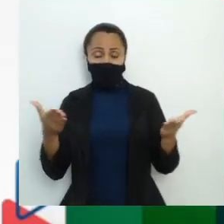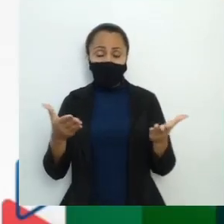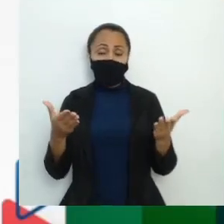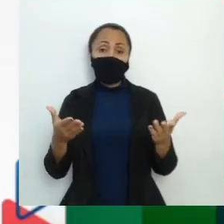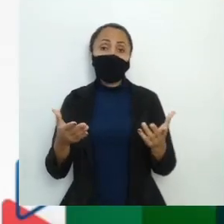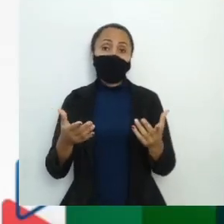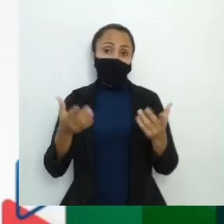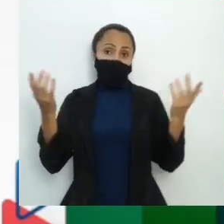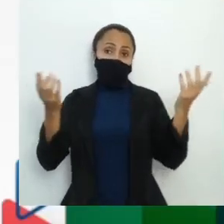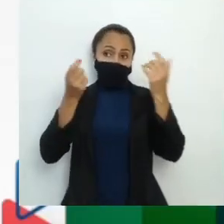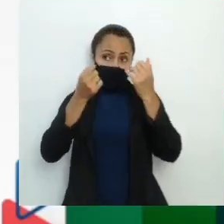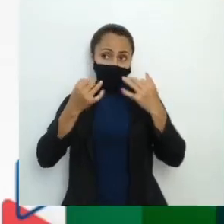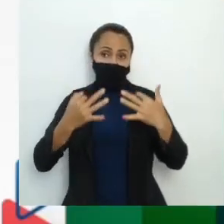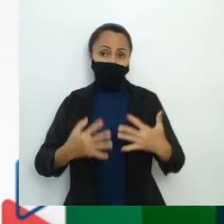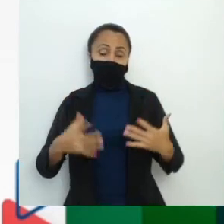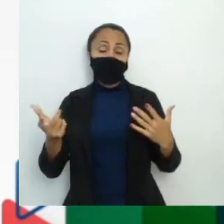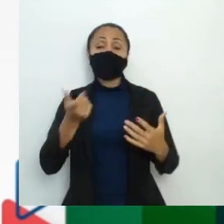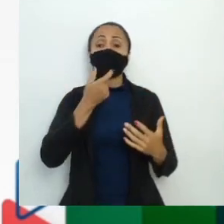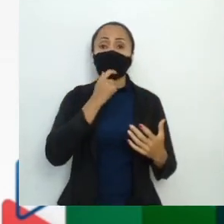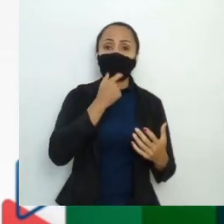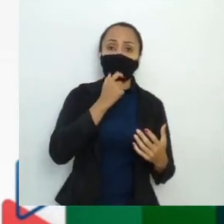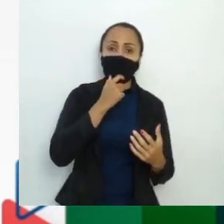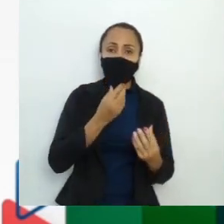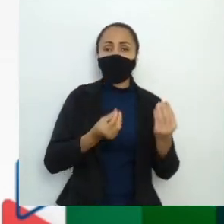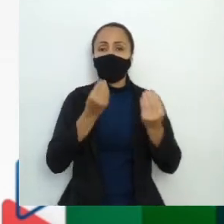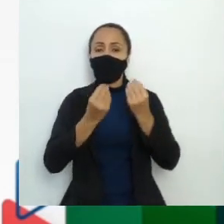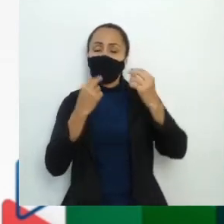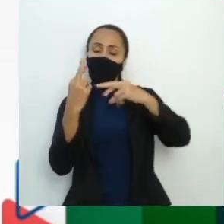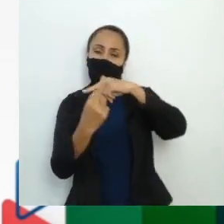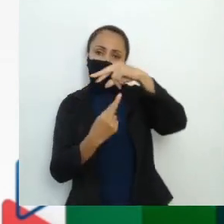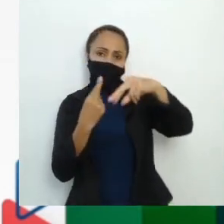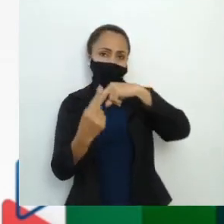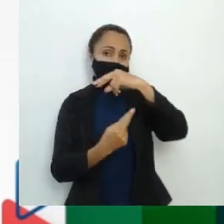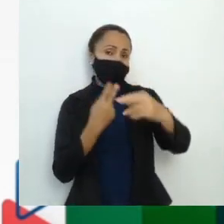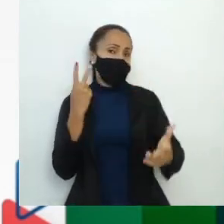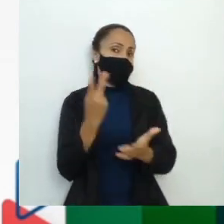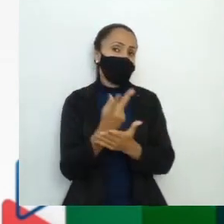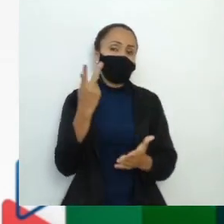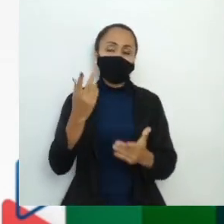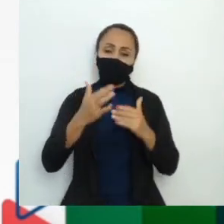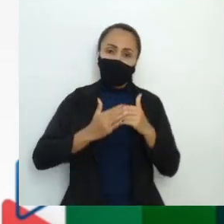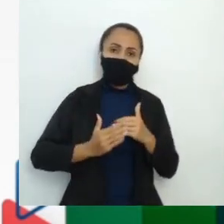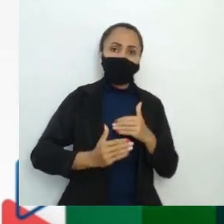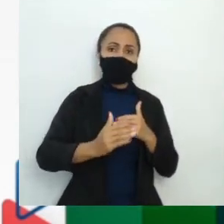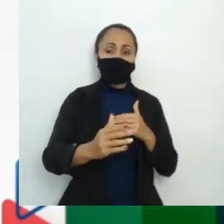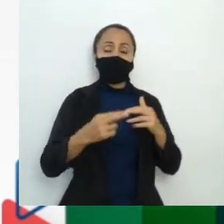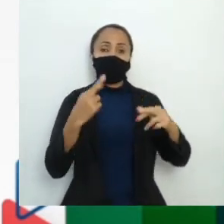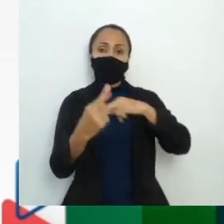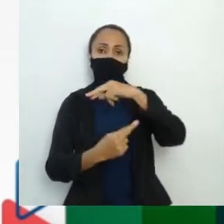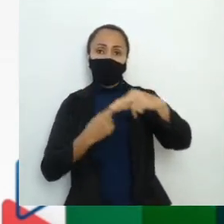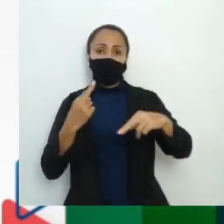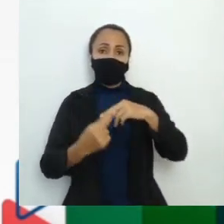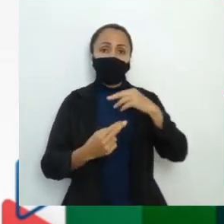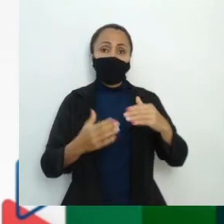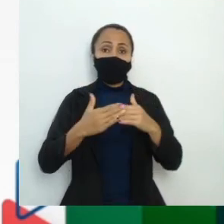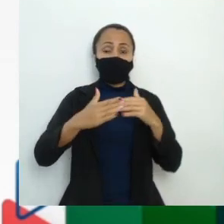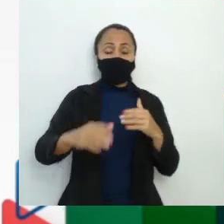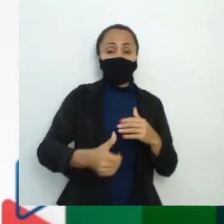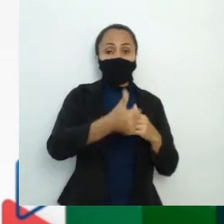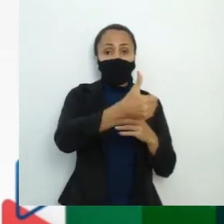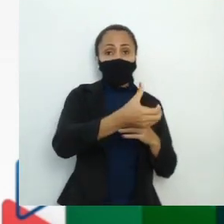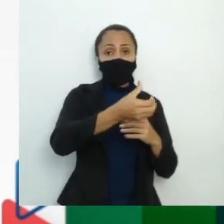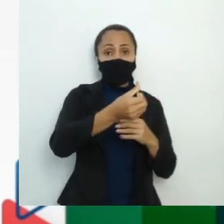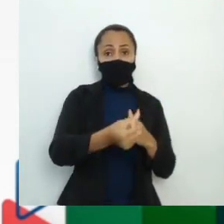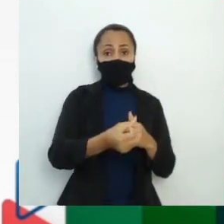especificidade. Na Inglaterra, como foram as revoluções na Inglaterra? Tudo começa nessa revolução a partir do instante de